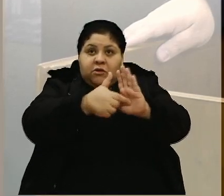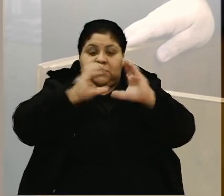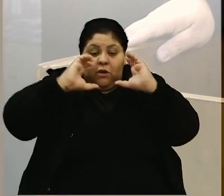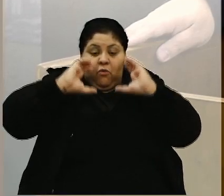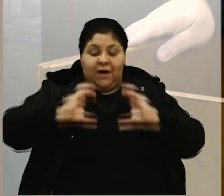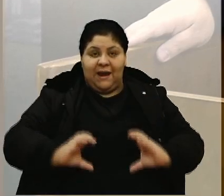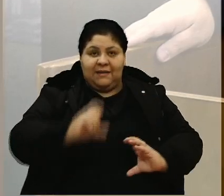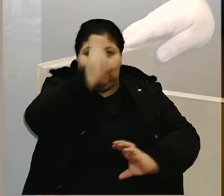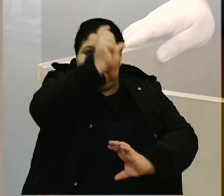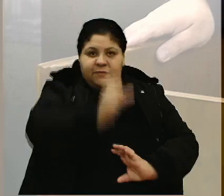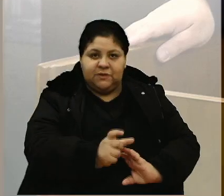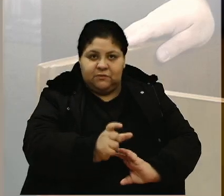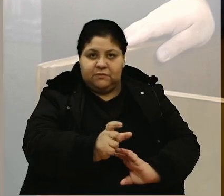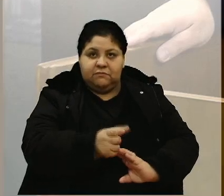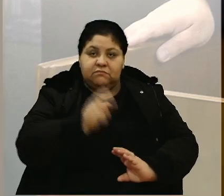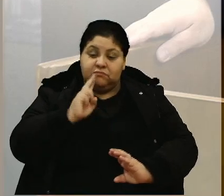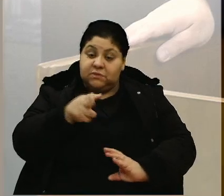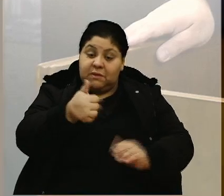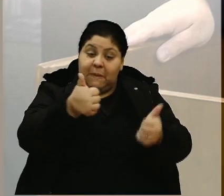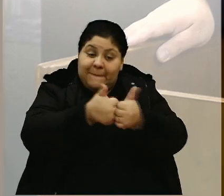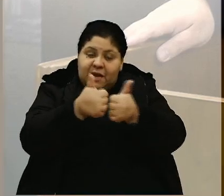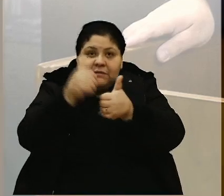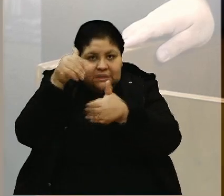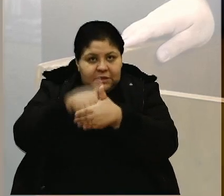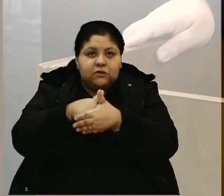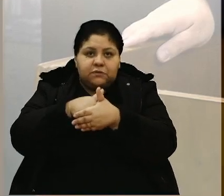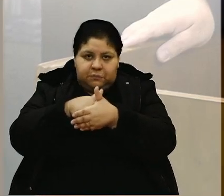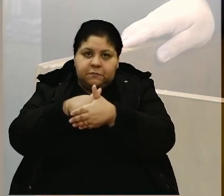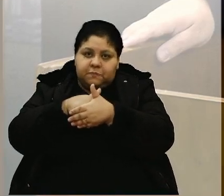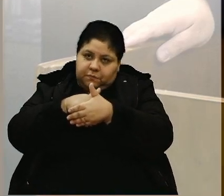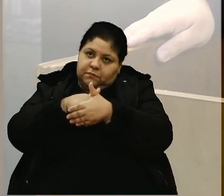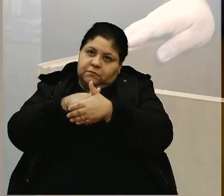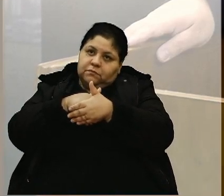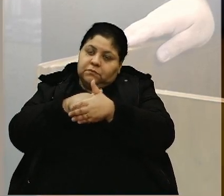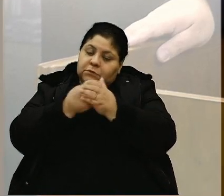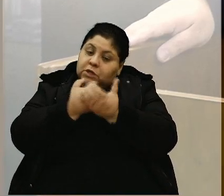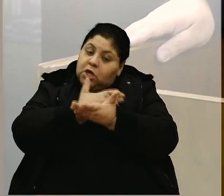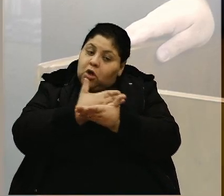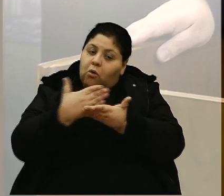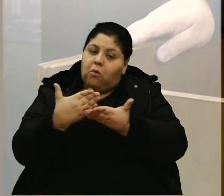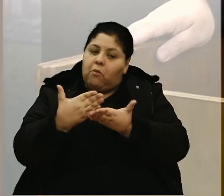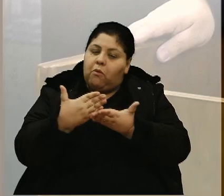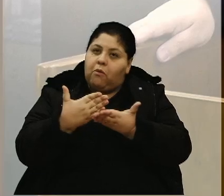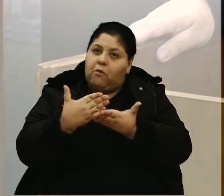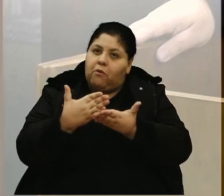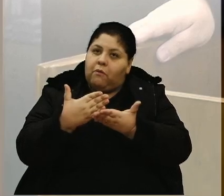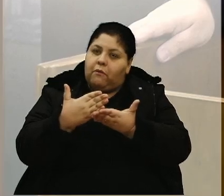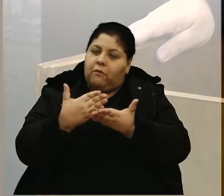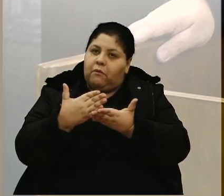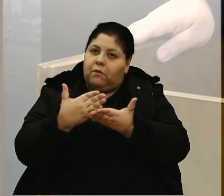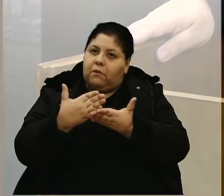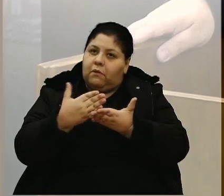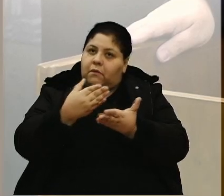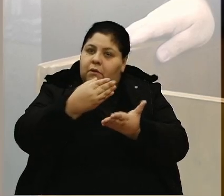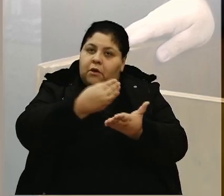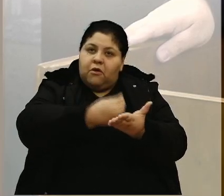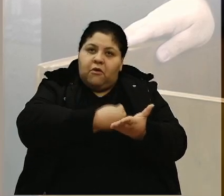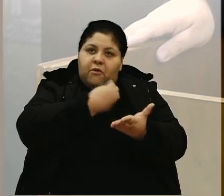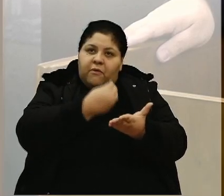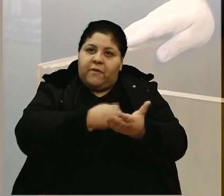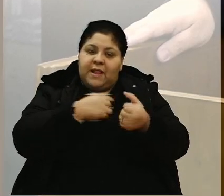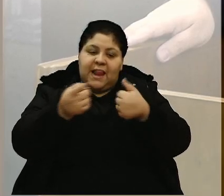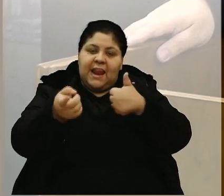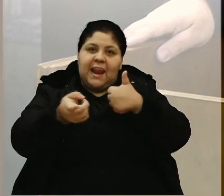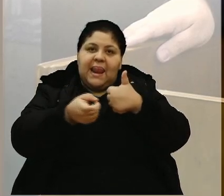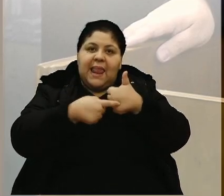Sempre nas vésperas das eleições, surgem aqueles que vivem de likes, de